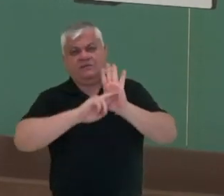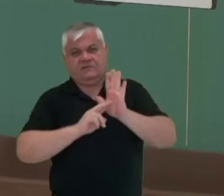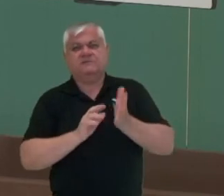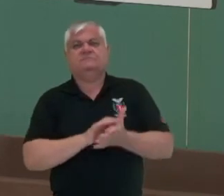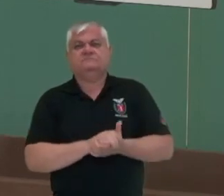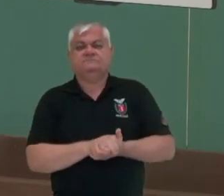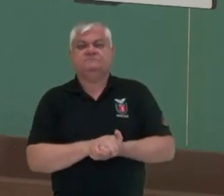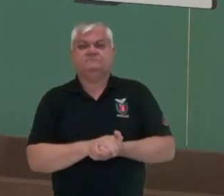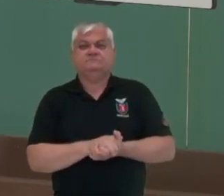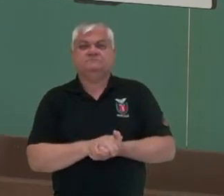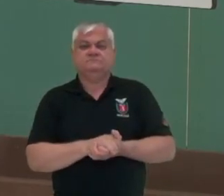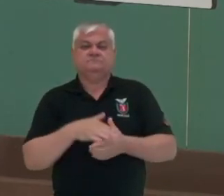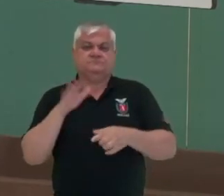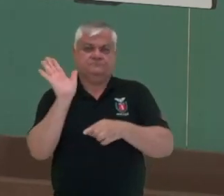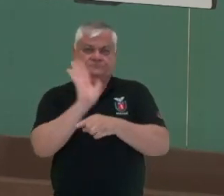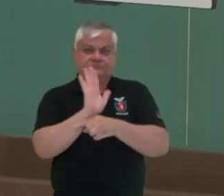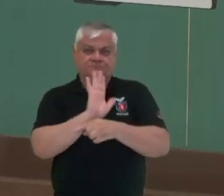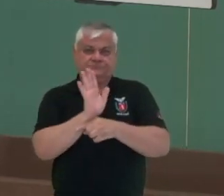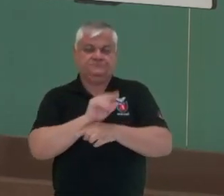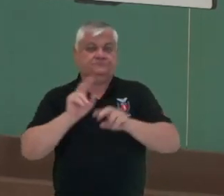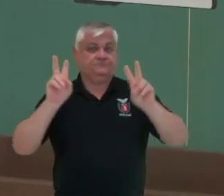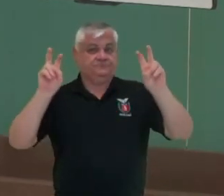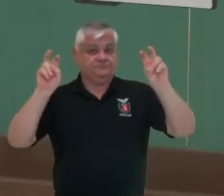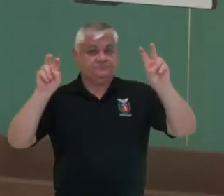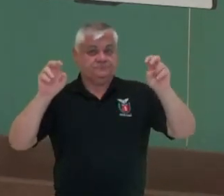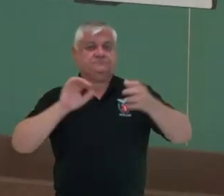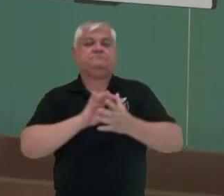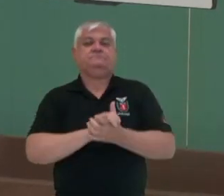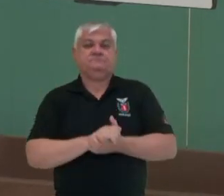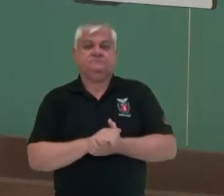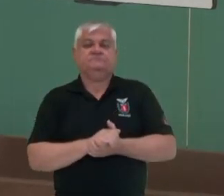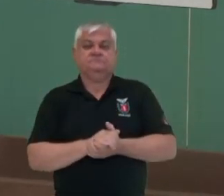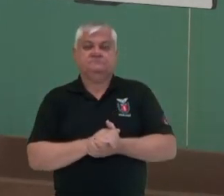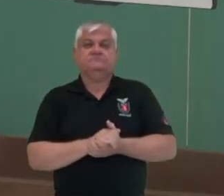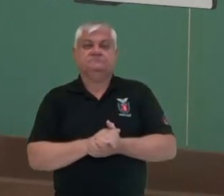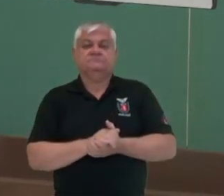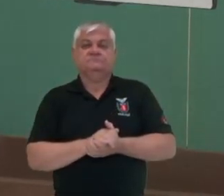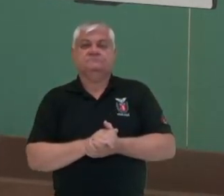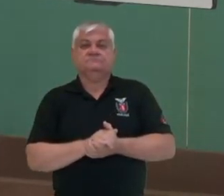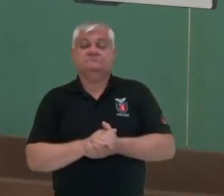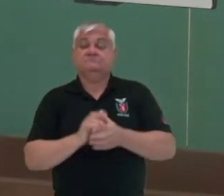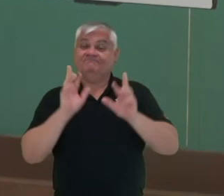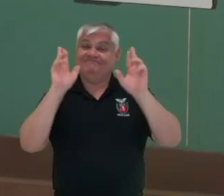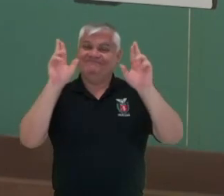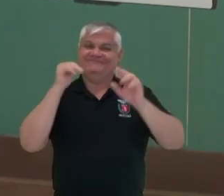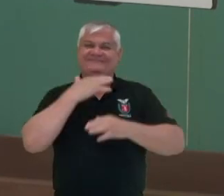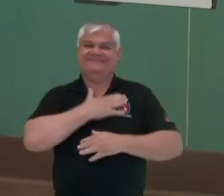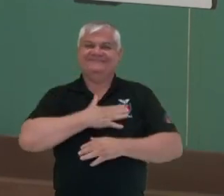Nesse vídeo nós falamos sobre o Taekwondo.